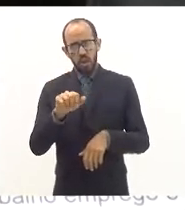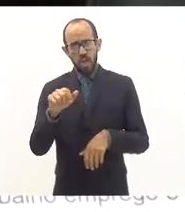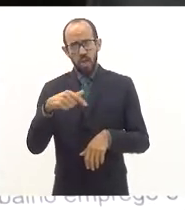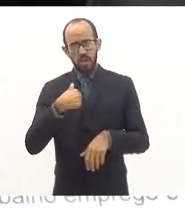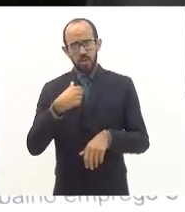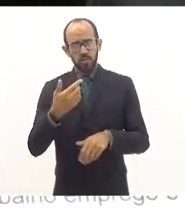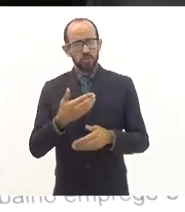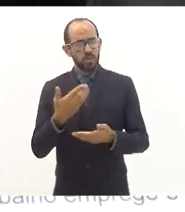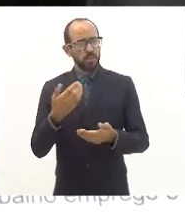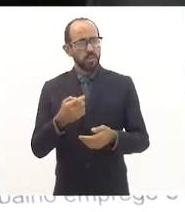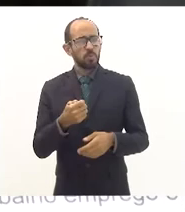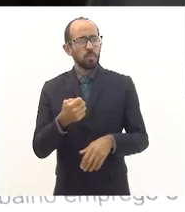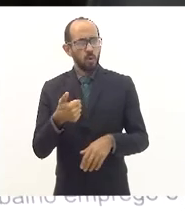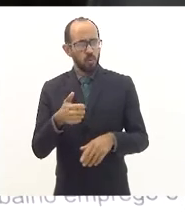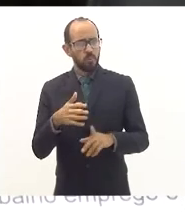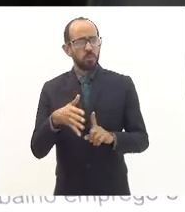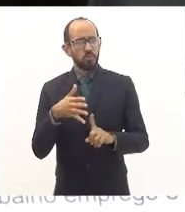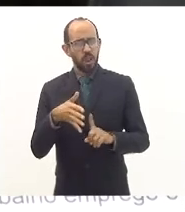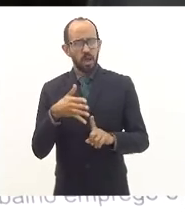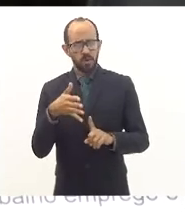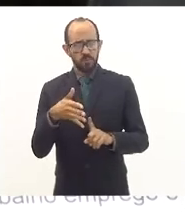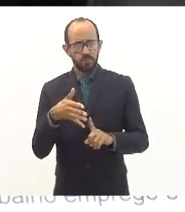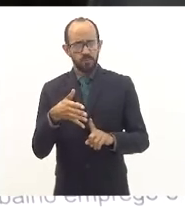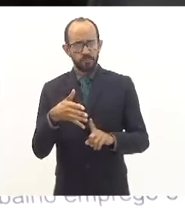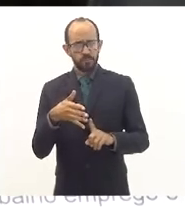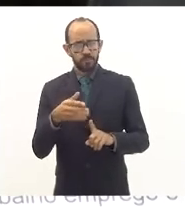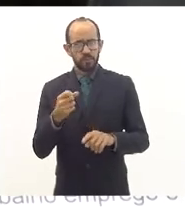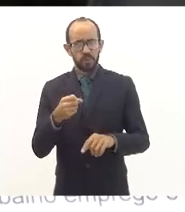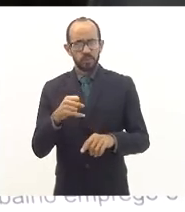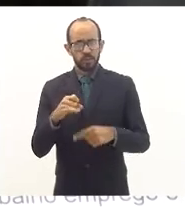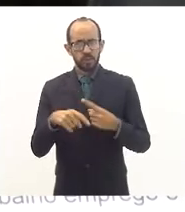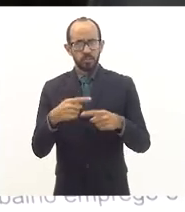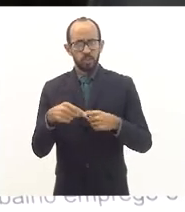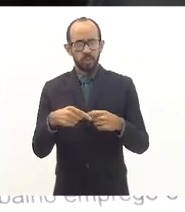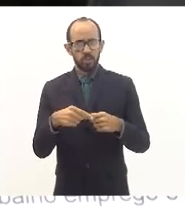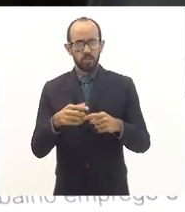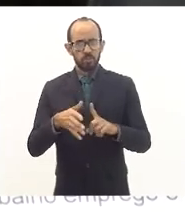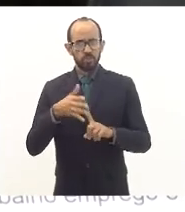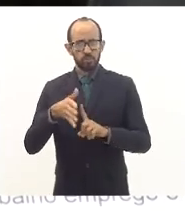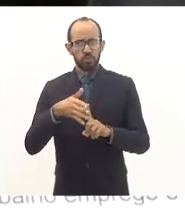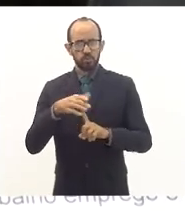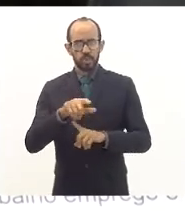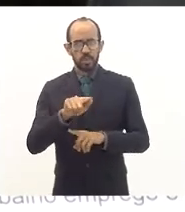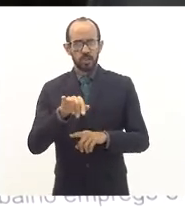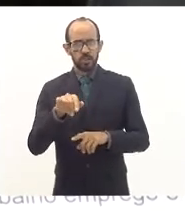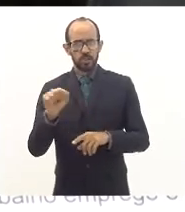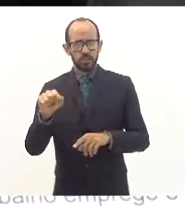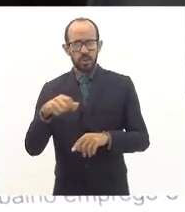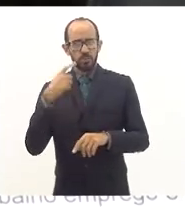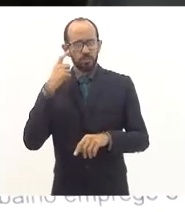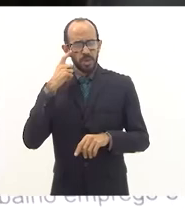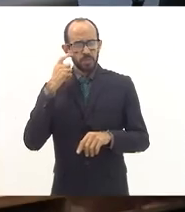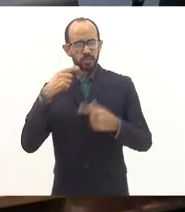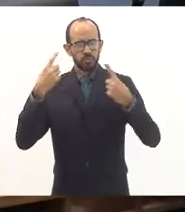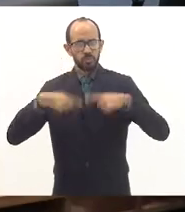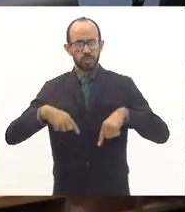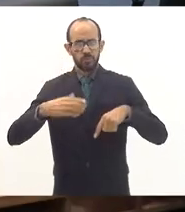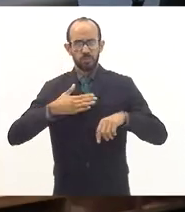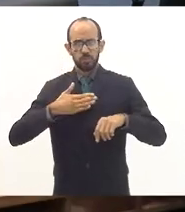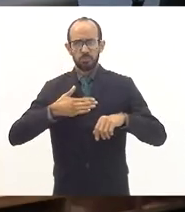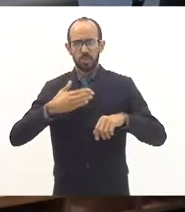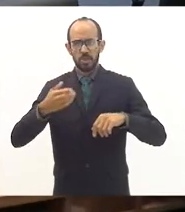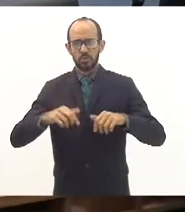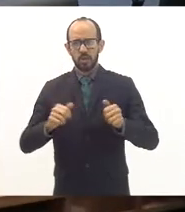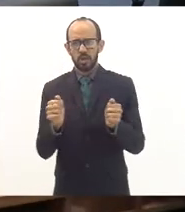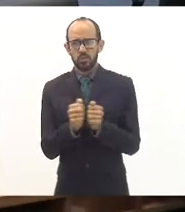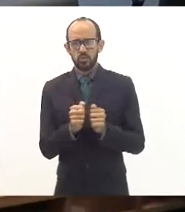falar, Trajano. Se você falou que não restava nada depois do discurso da Lígia, imagina o meu desafio de estar numa mesa aqui ao lado do senhor,